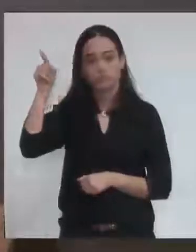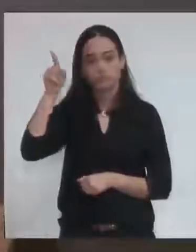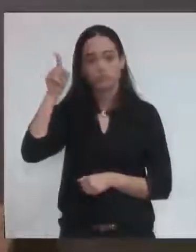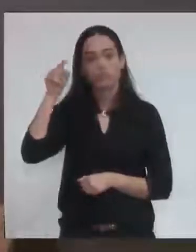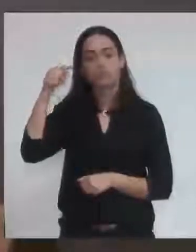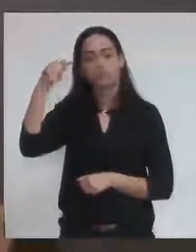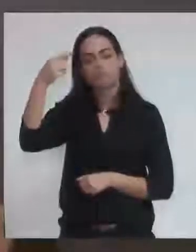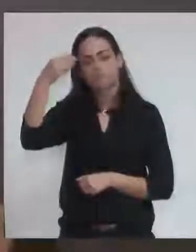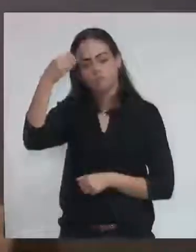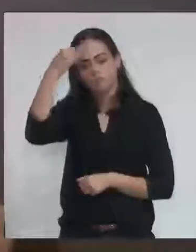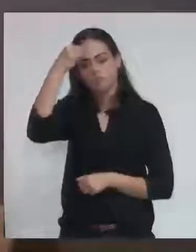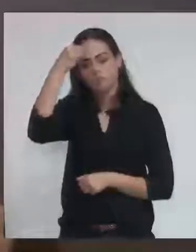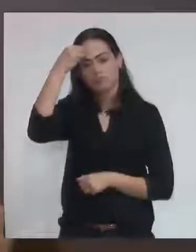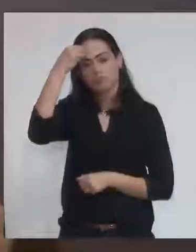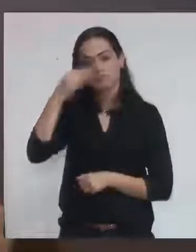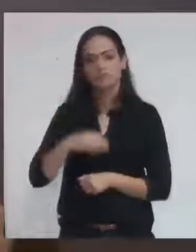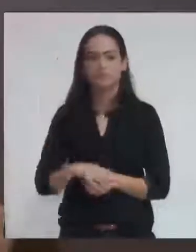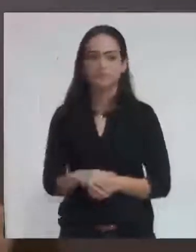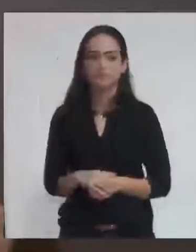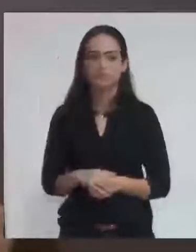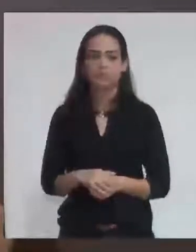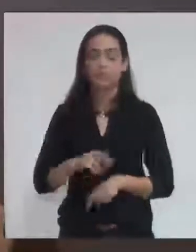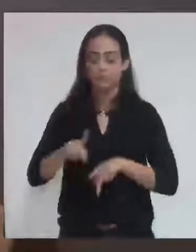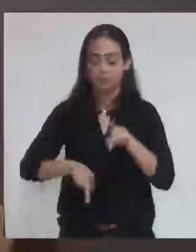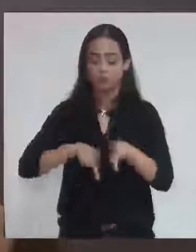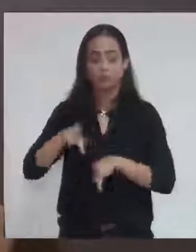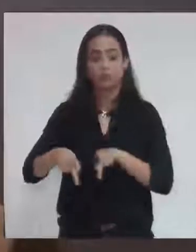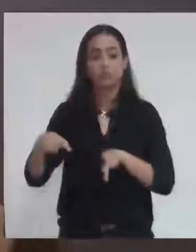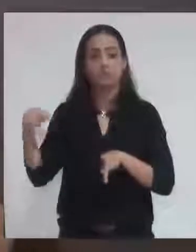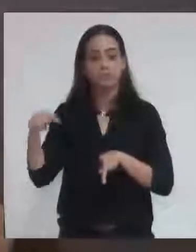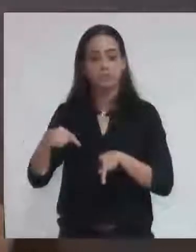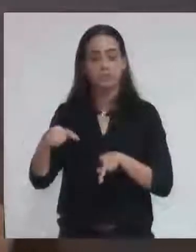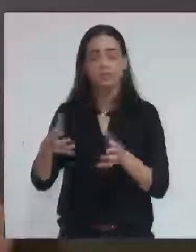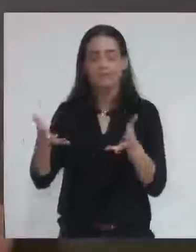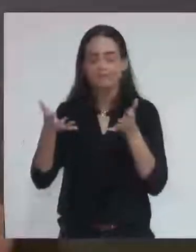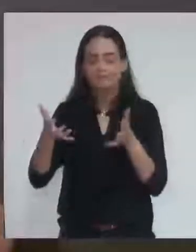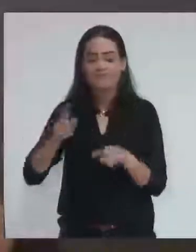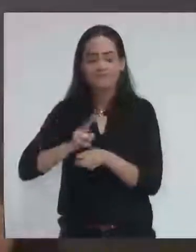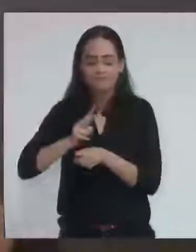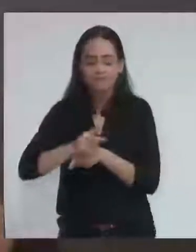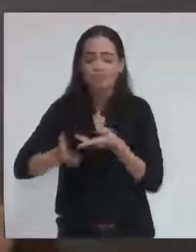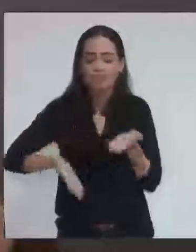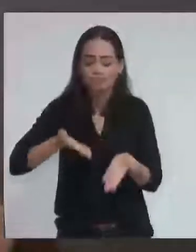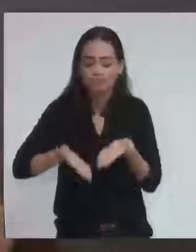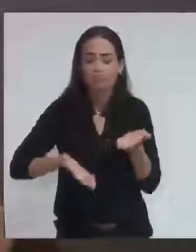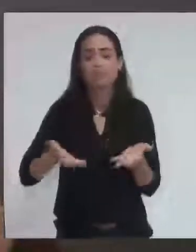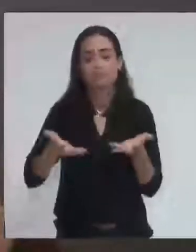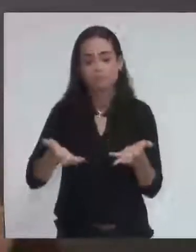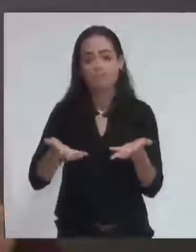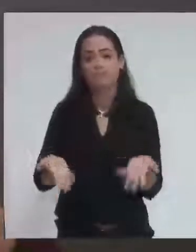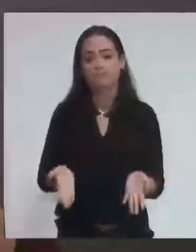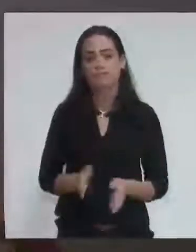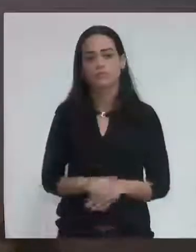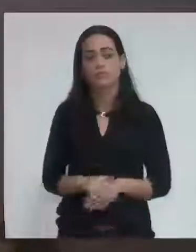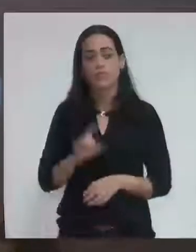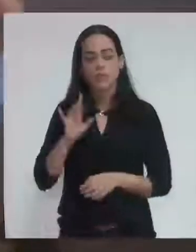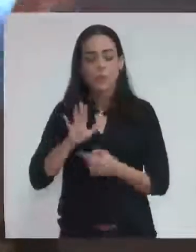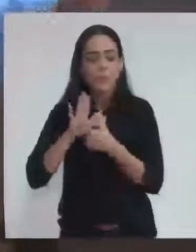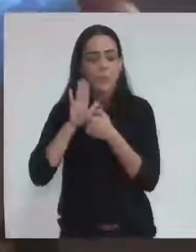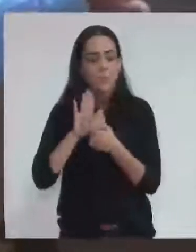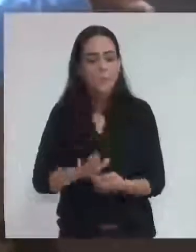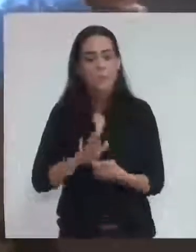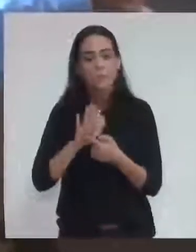nova etapa para simples. A população quer ser cuidada, é simples assim. Não adianta querer mostrar para a população